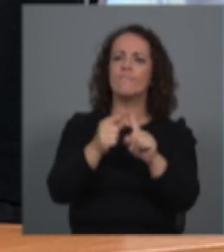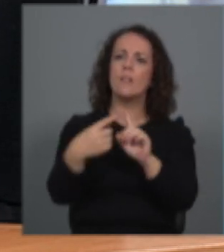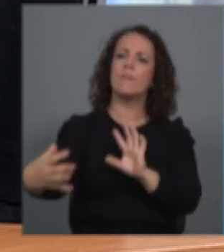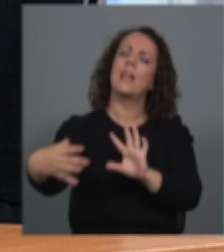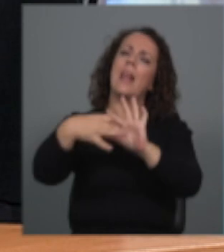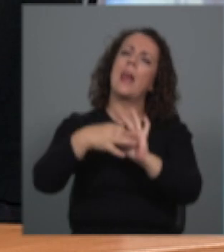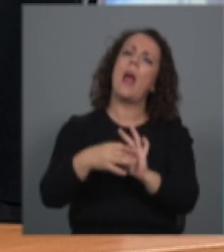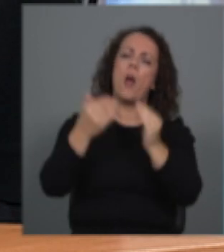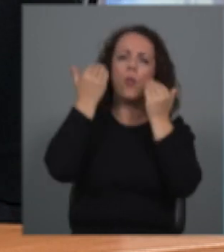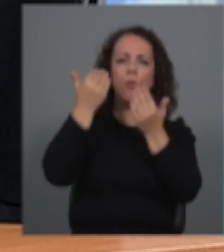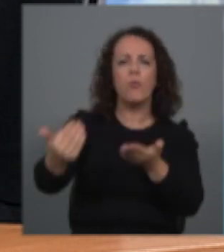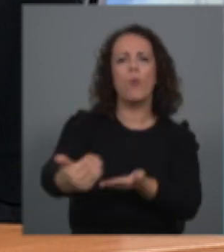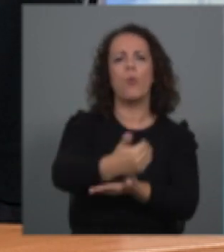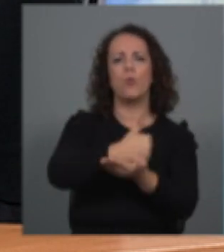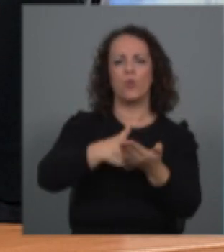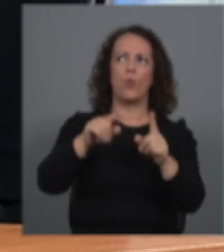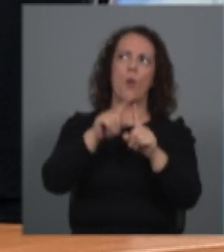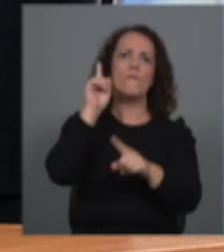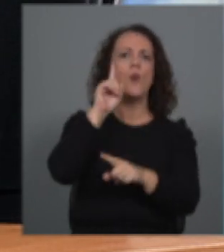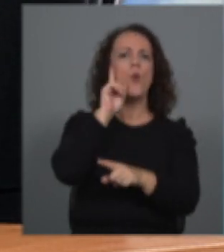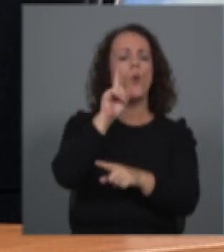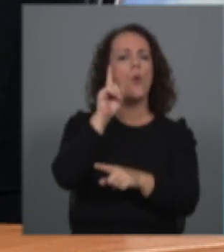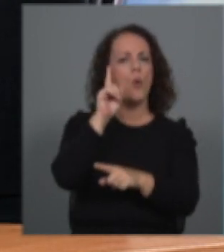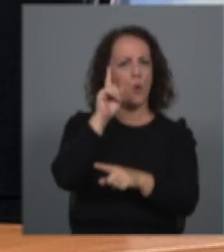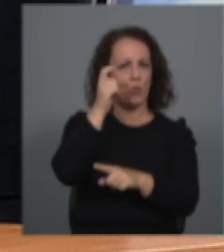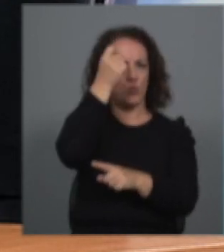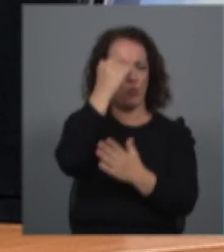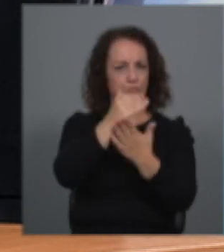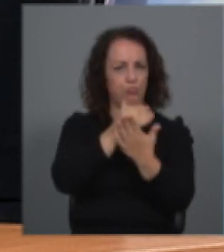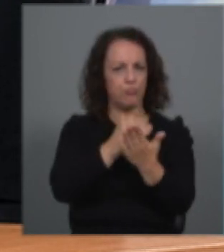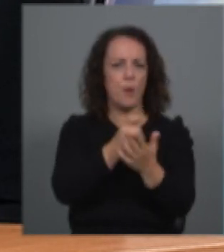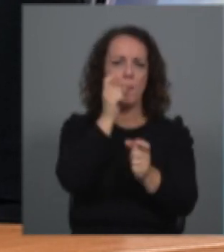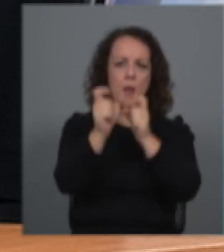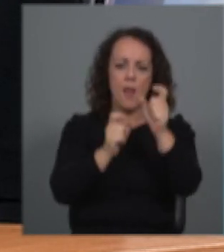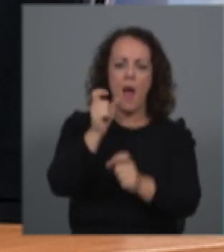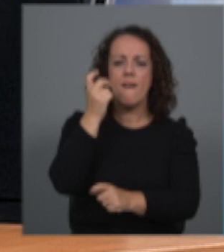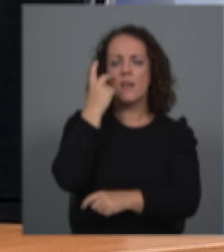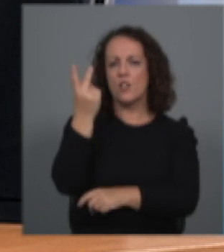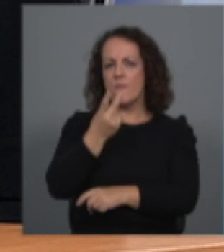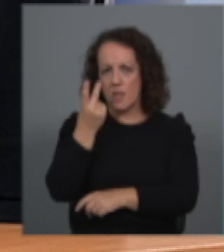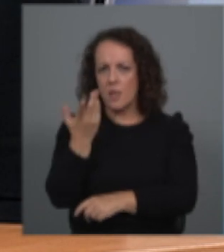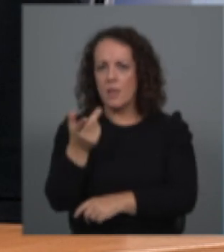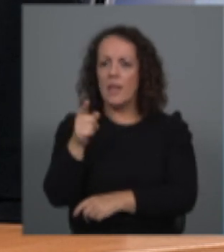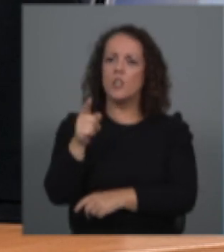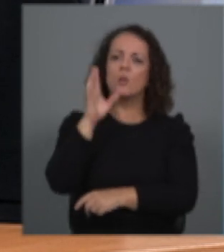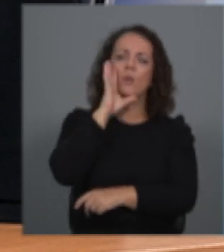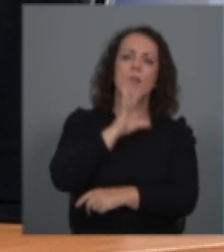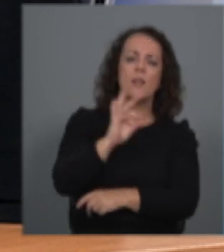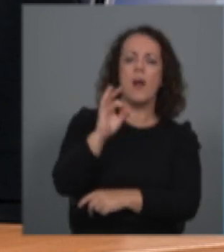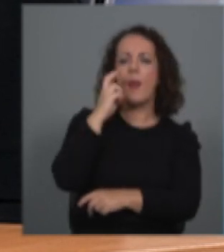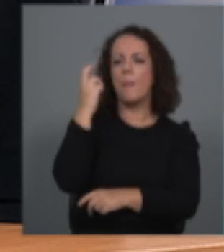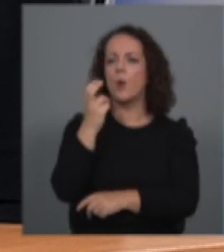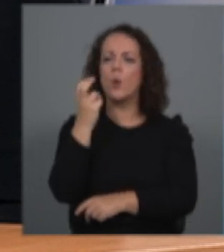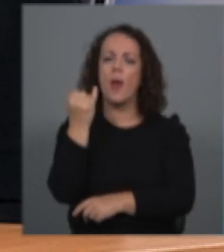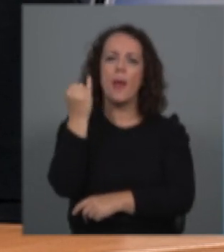franciscanas, este patrimônio feito de palavras e de vida, procuramos imagens.